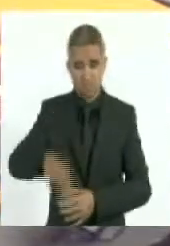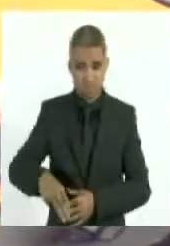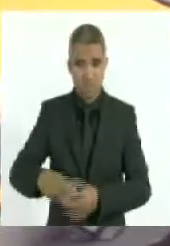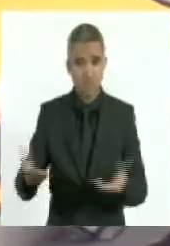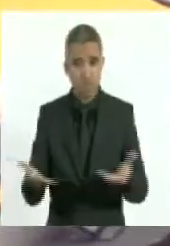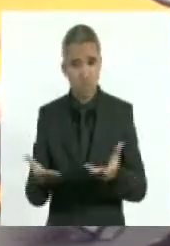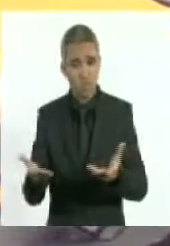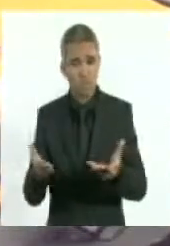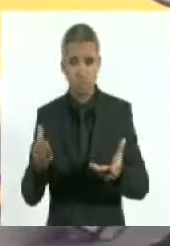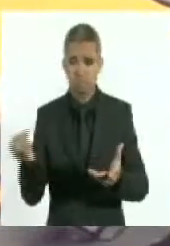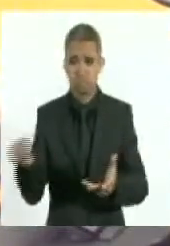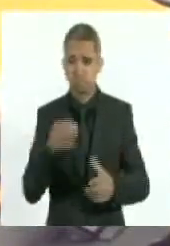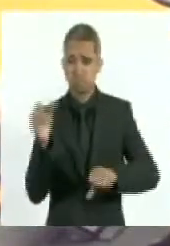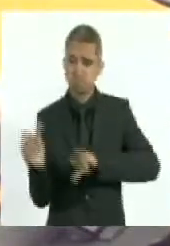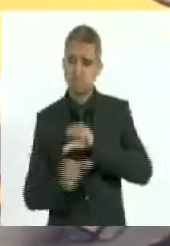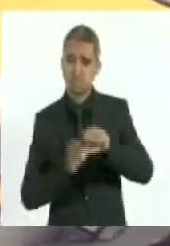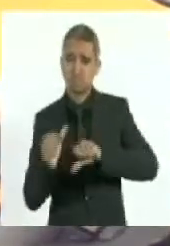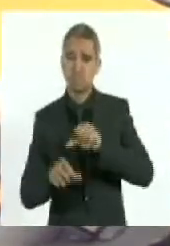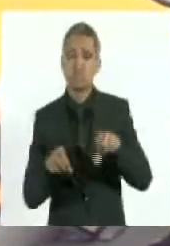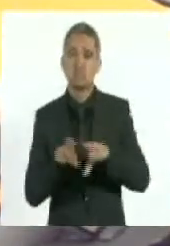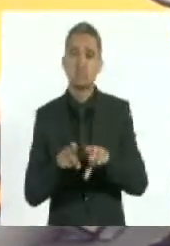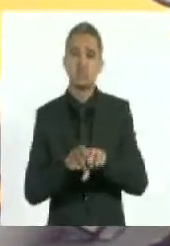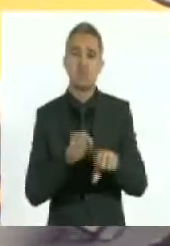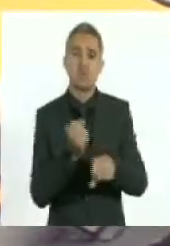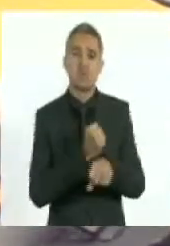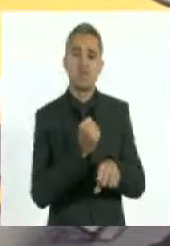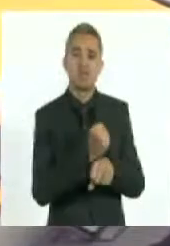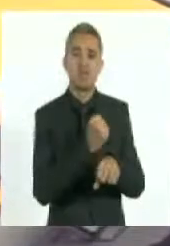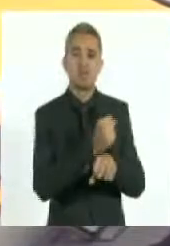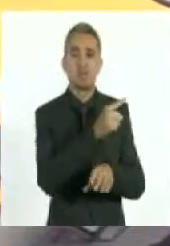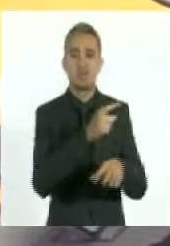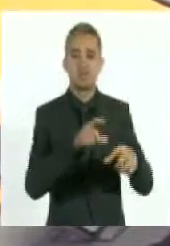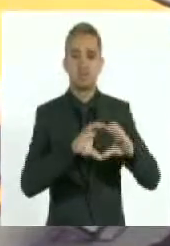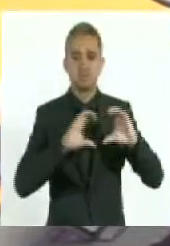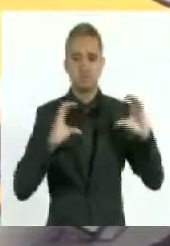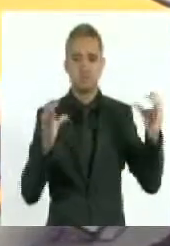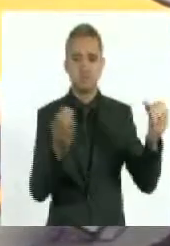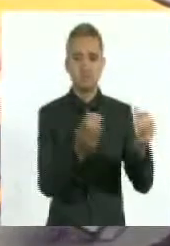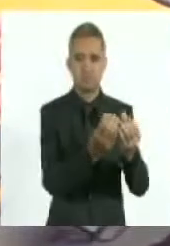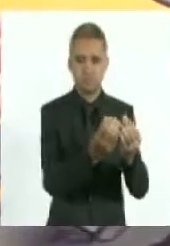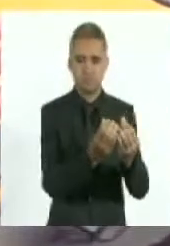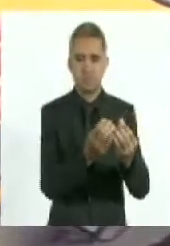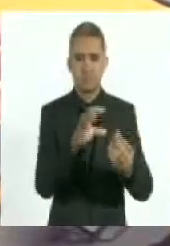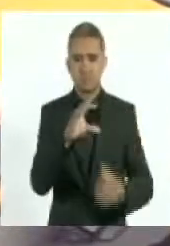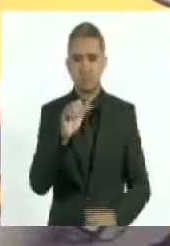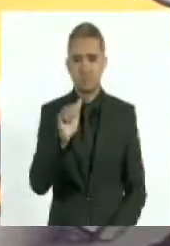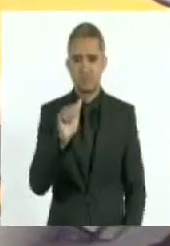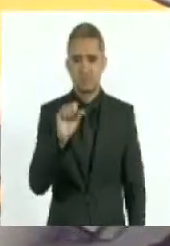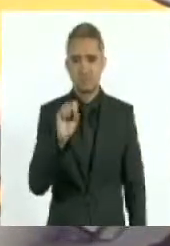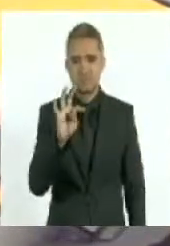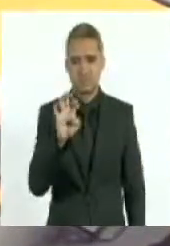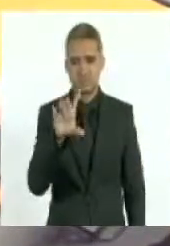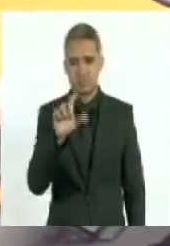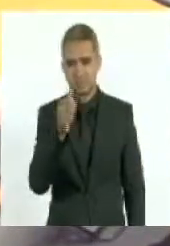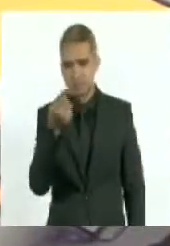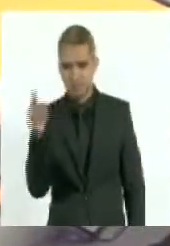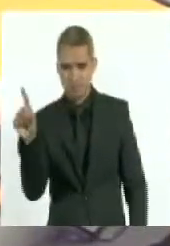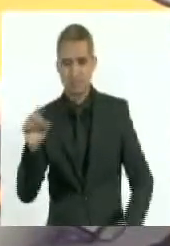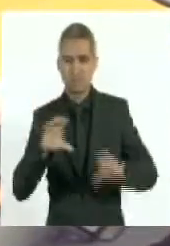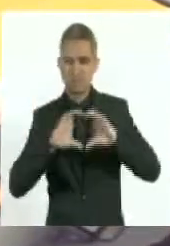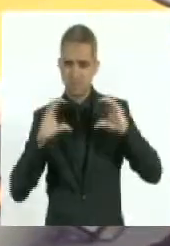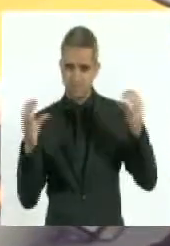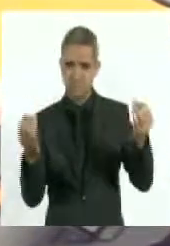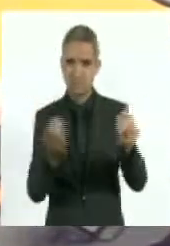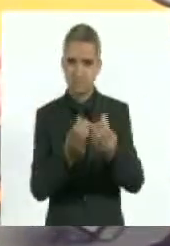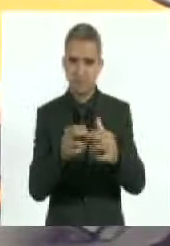que a recuperação do Castelão contribuiu de alguma forma, mas Vossa Excelência foi fundamental, né? Eu quero só lamentar é que no último domingo